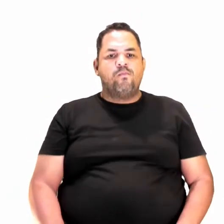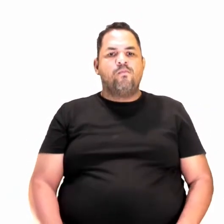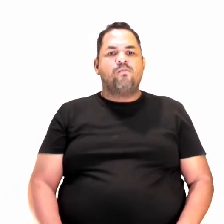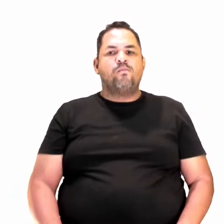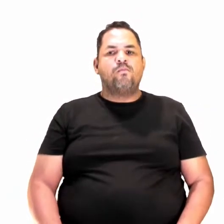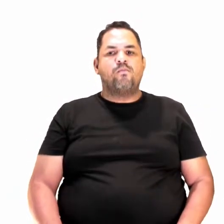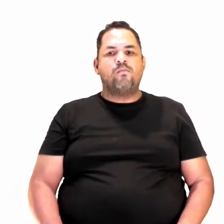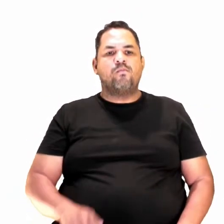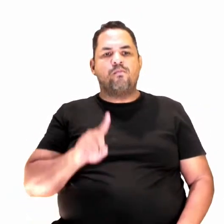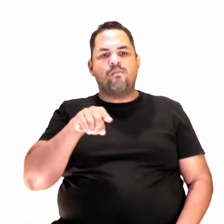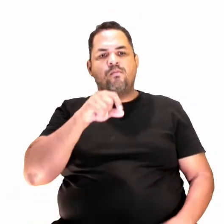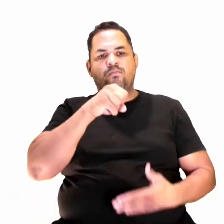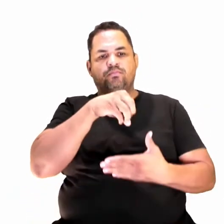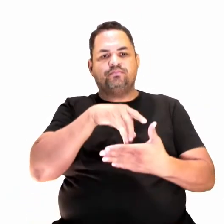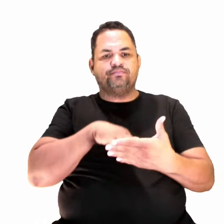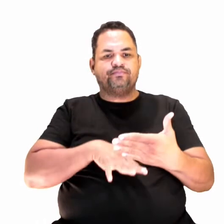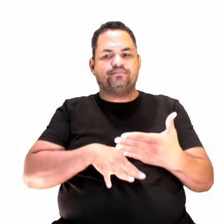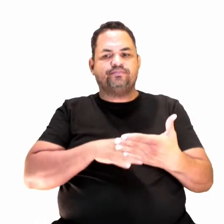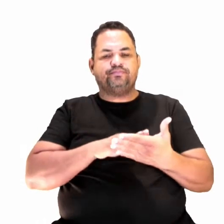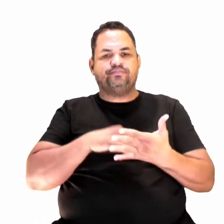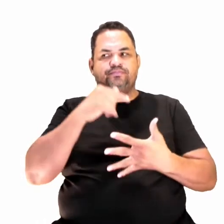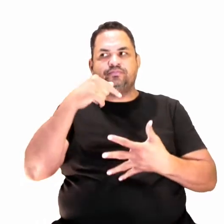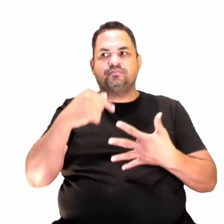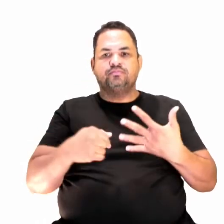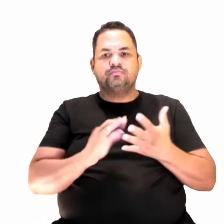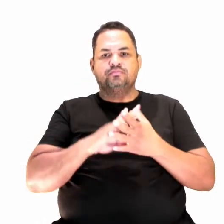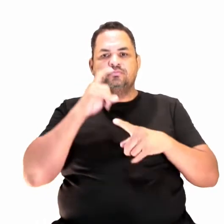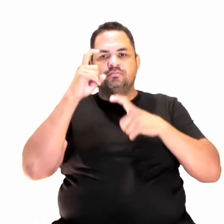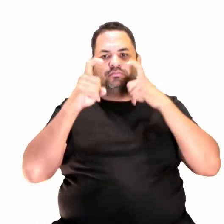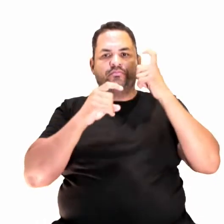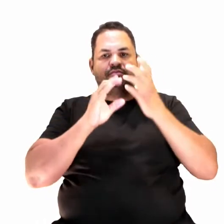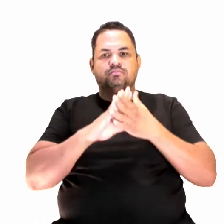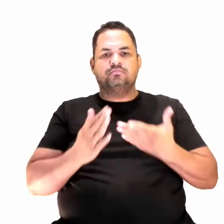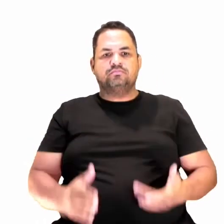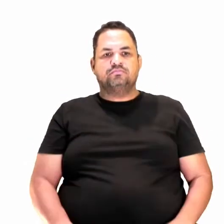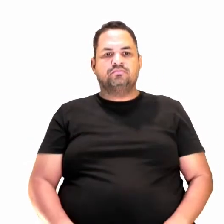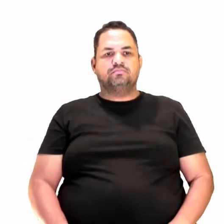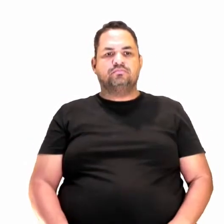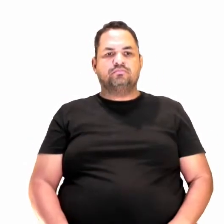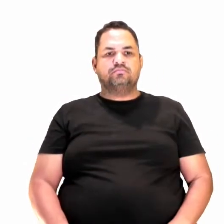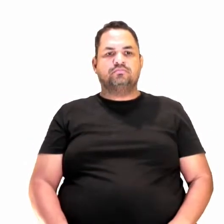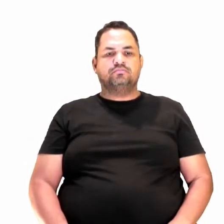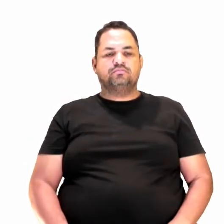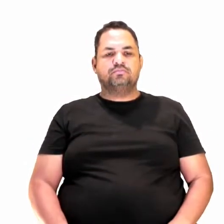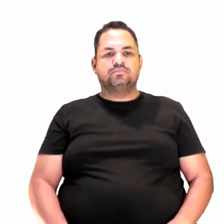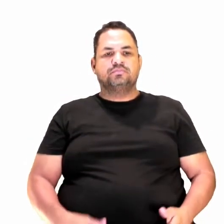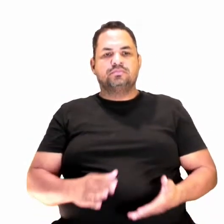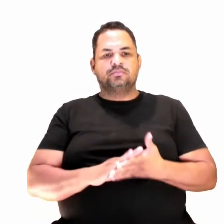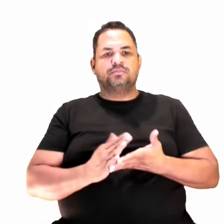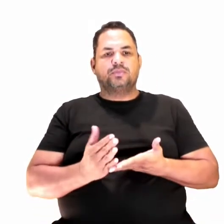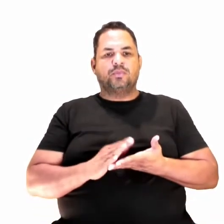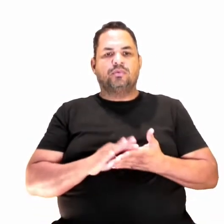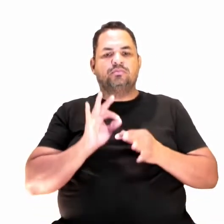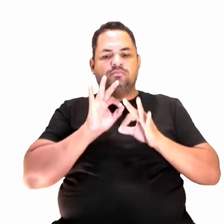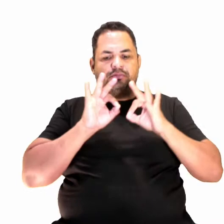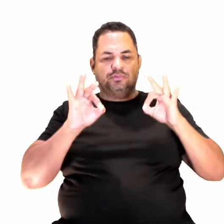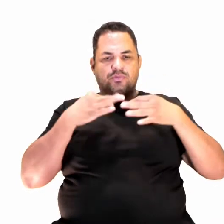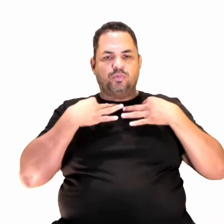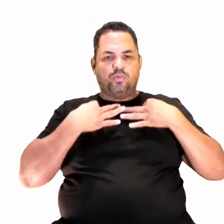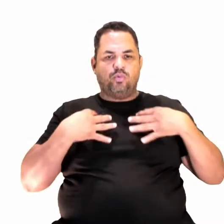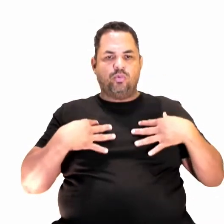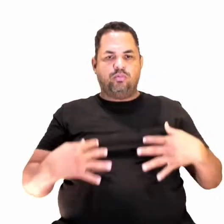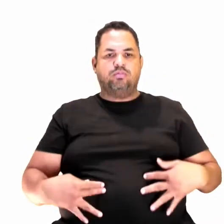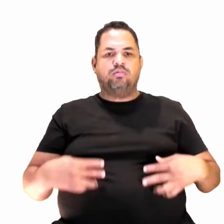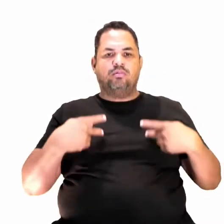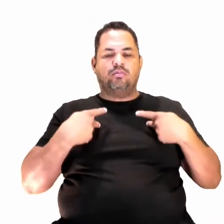aqui você vai marcar a alternativa que trata de uma preocupação excessiva com o peso e medidas do corpo. Então, essa